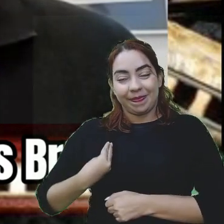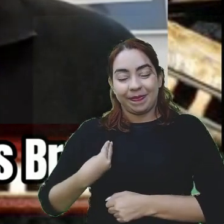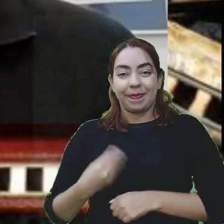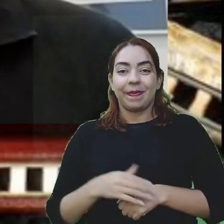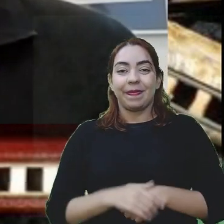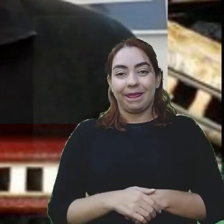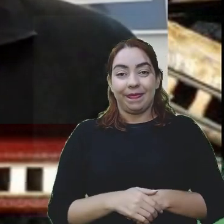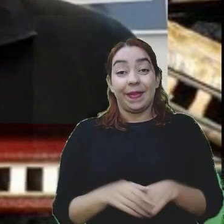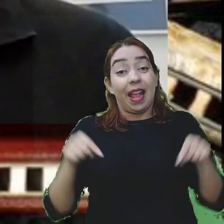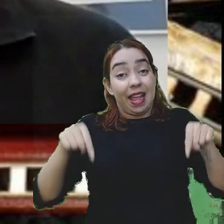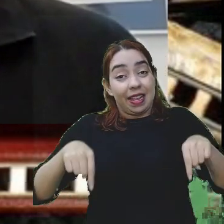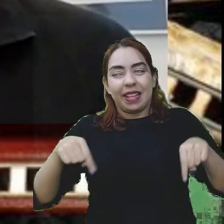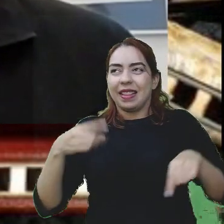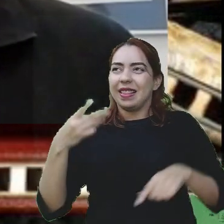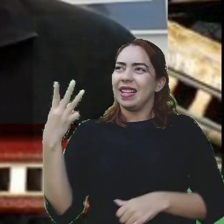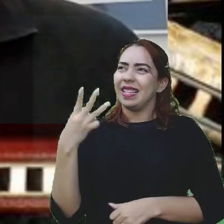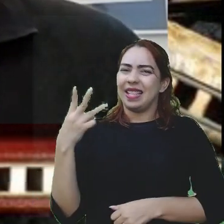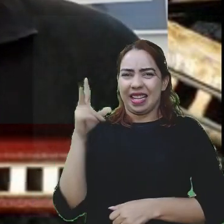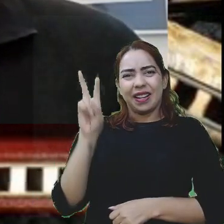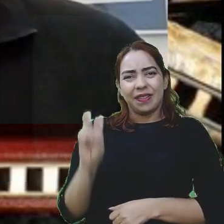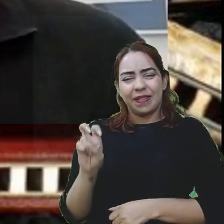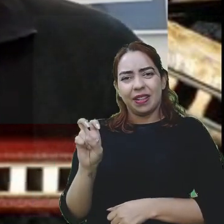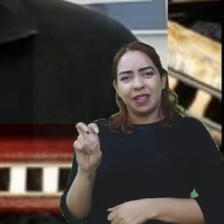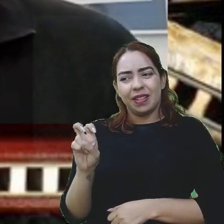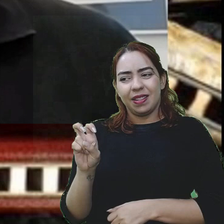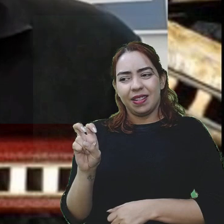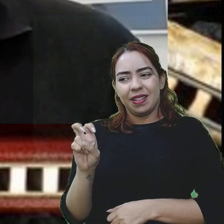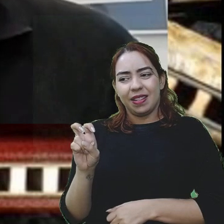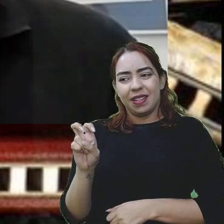Harmônicas Brasil. É a terceira, né, Zé? Já pode pedir música.